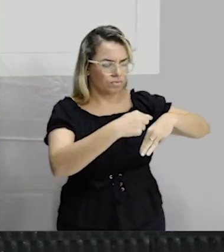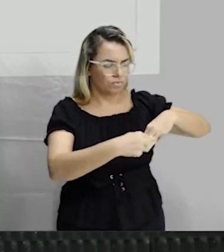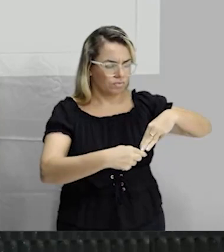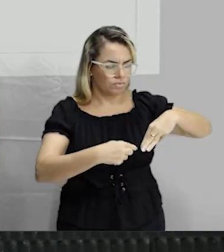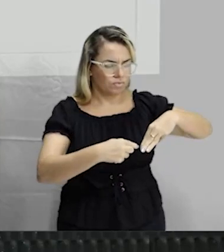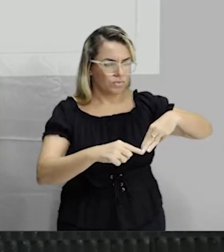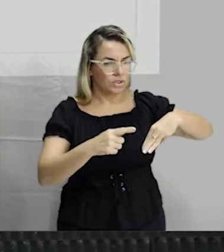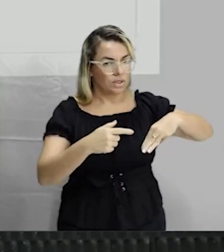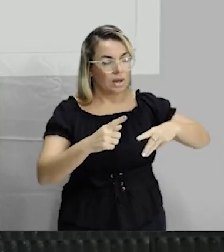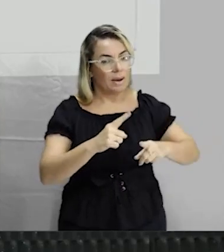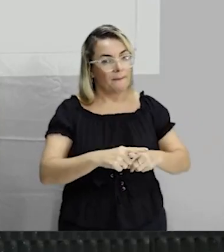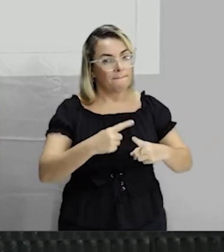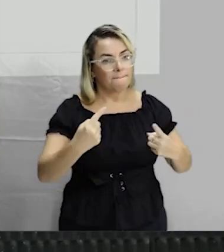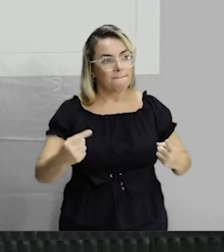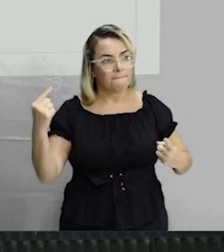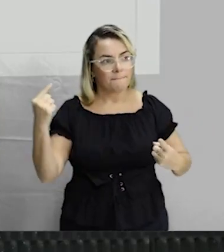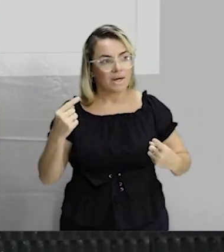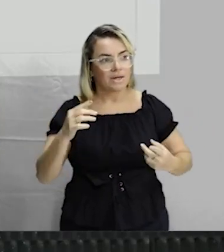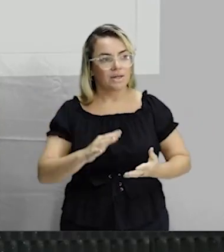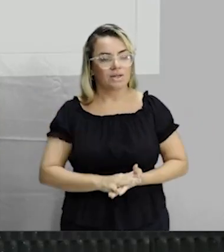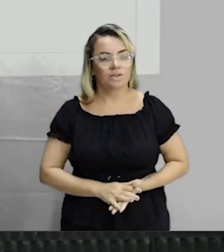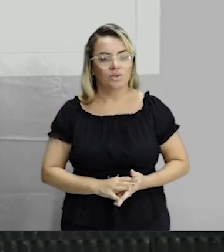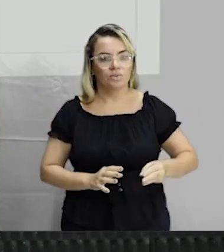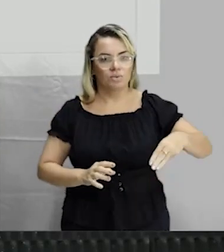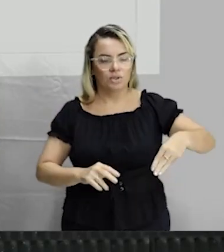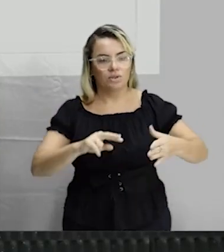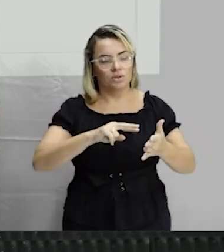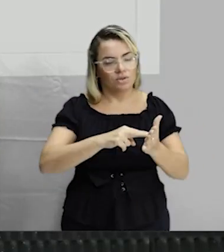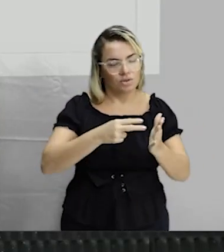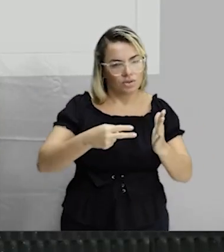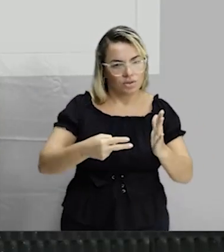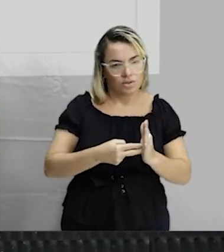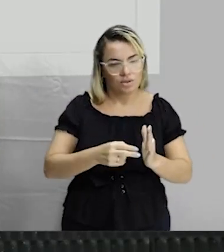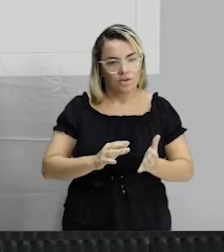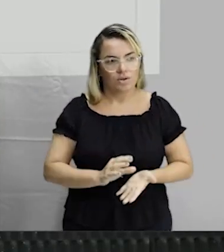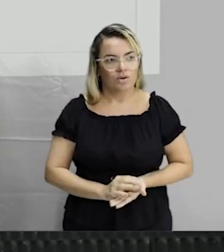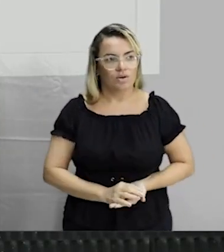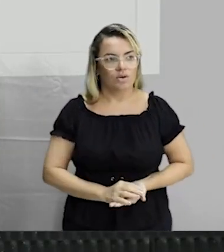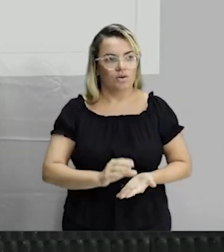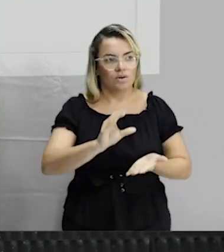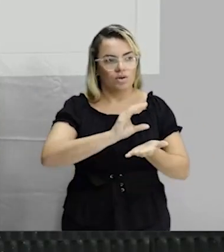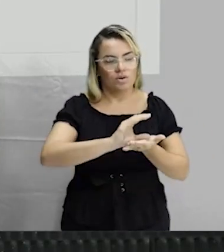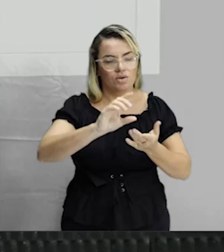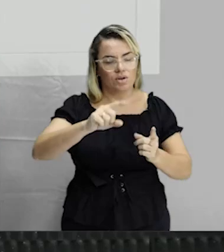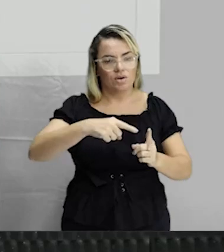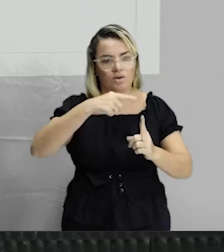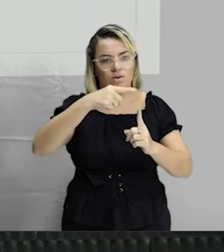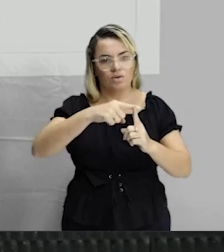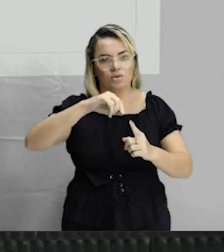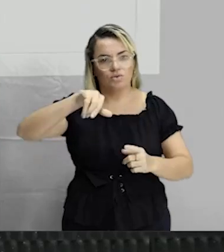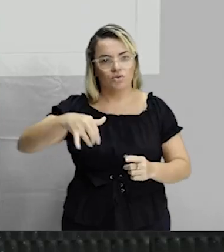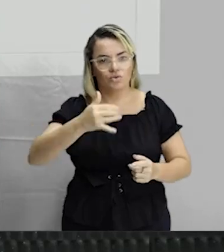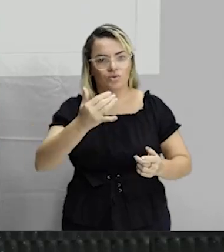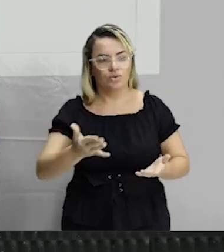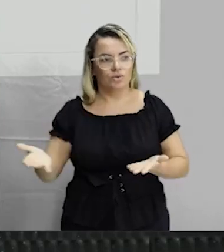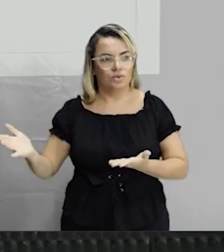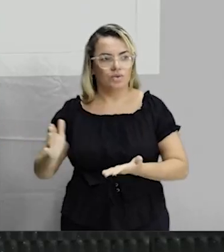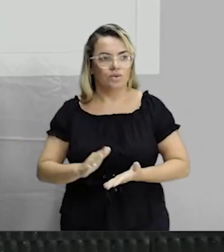galera, é só você somar o capital com juros. Tá? Então, o montante aqui, ó, vai ser